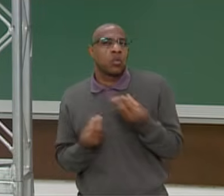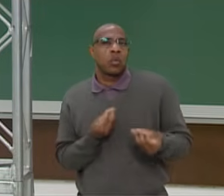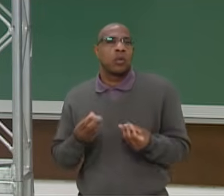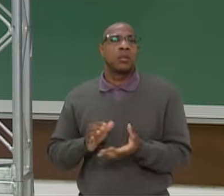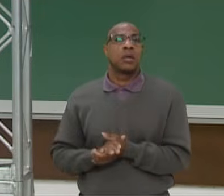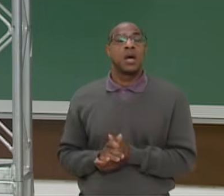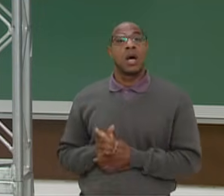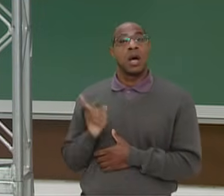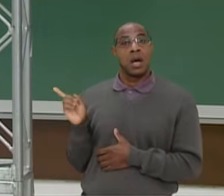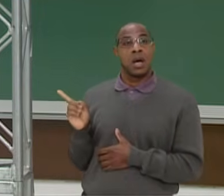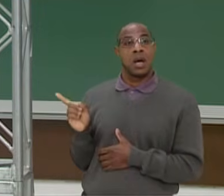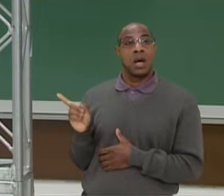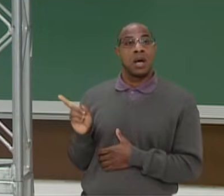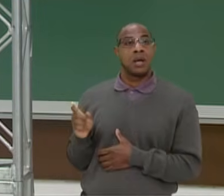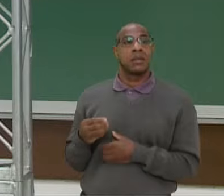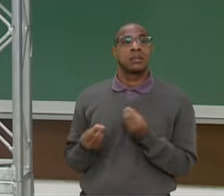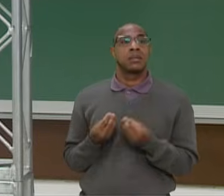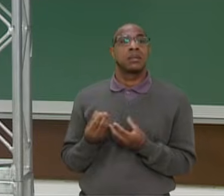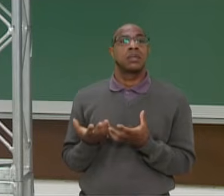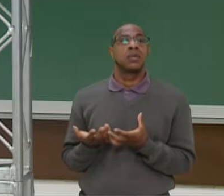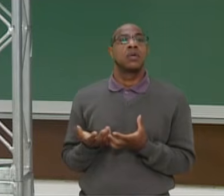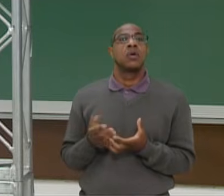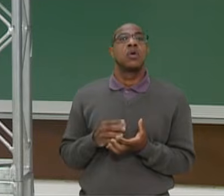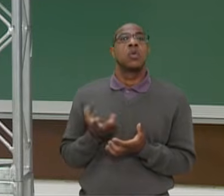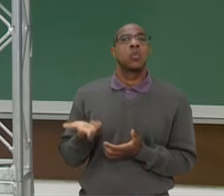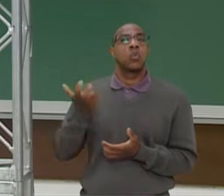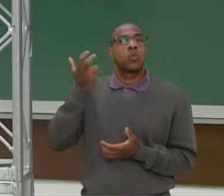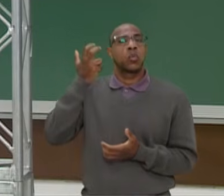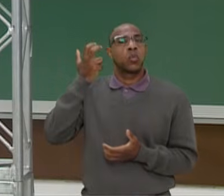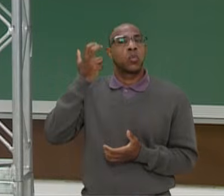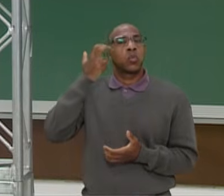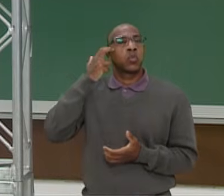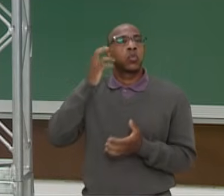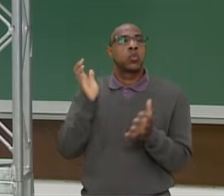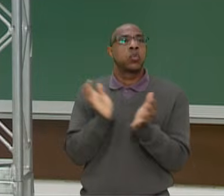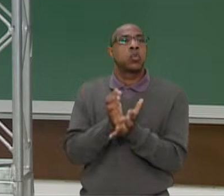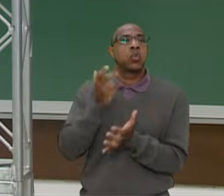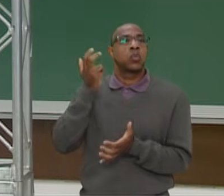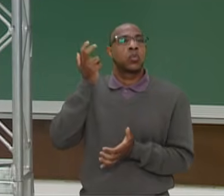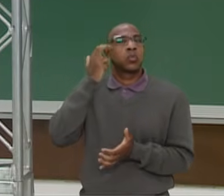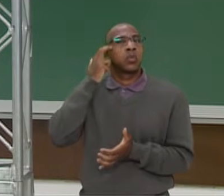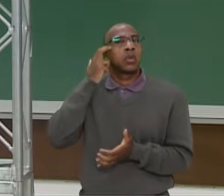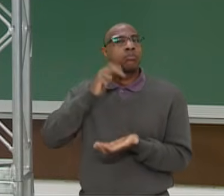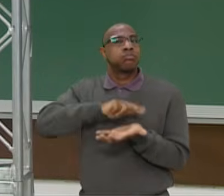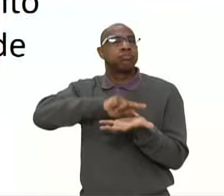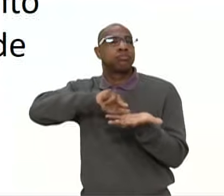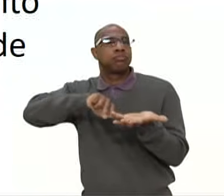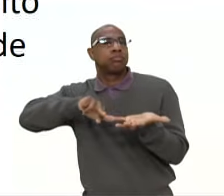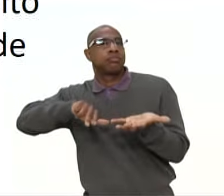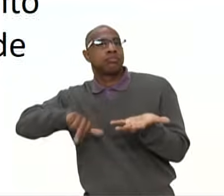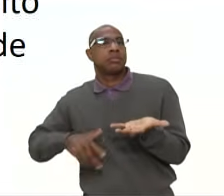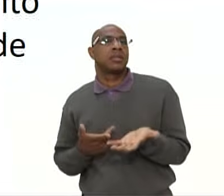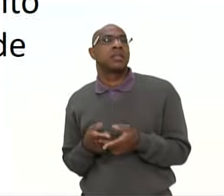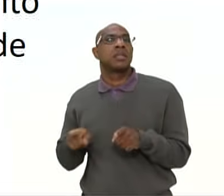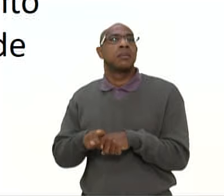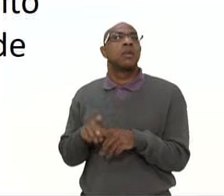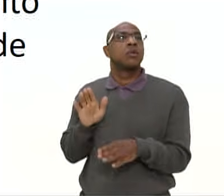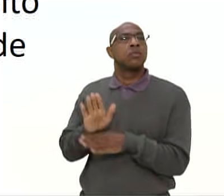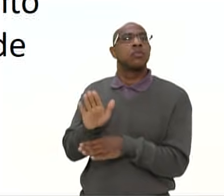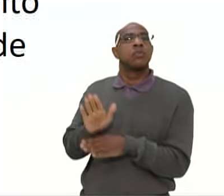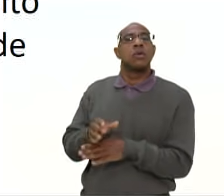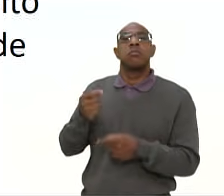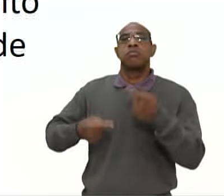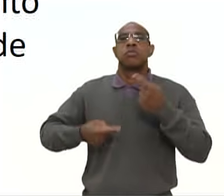uma das formas que a gente falou foi o multiculturalismo, que como movimento teórico político em defesa da diversidade cultural